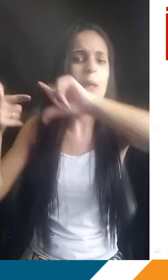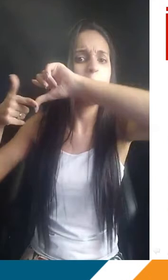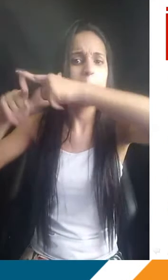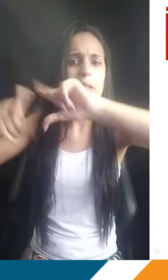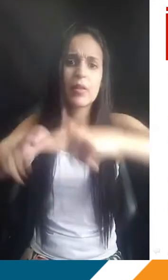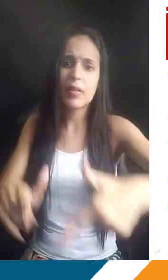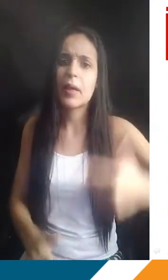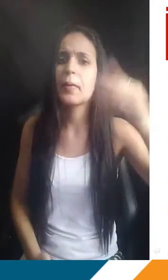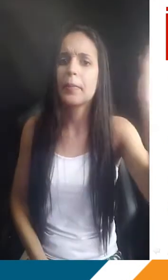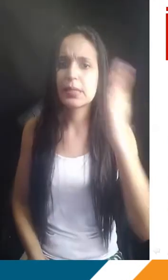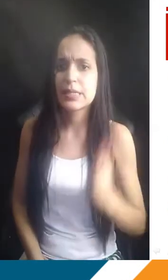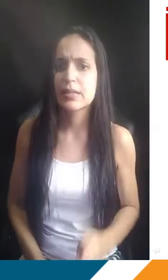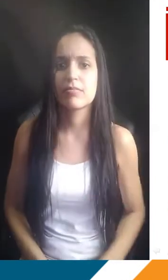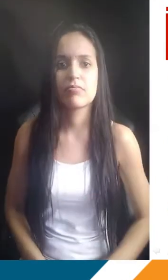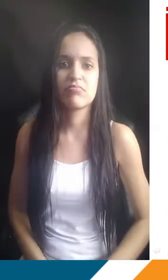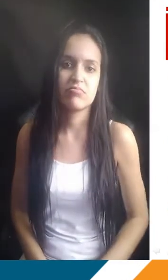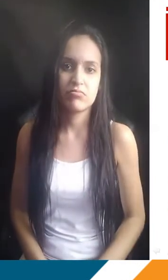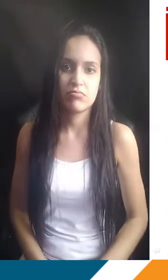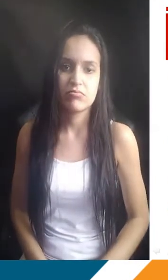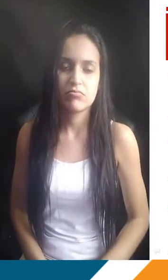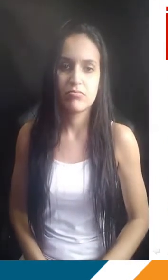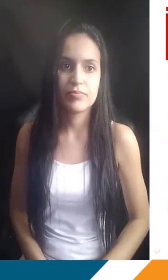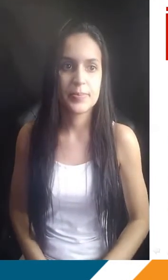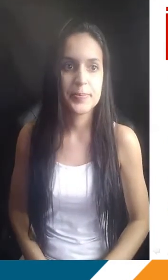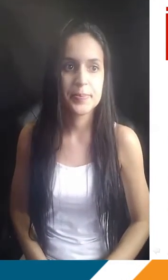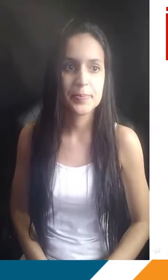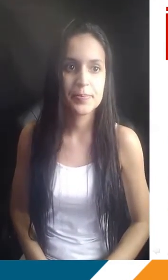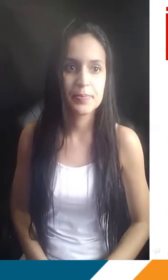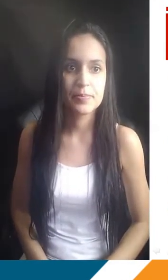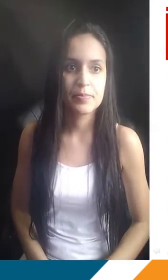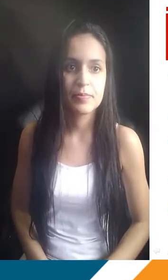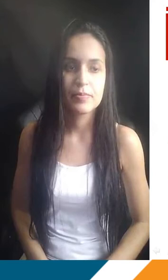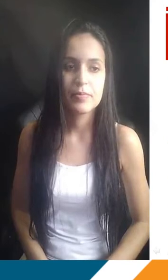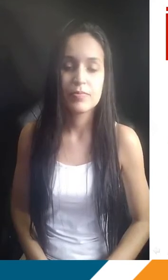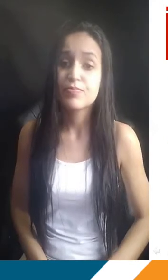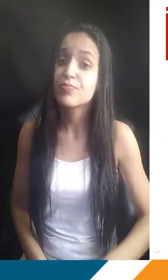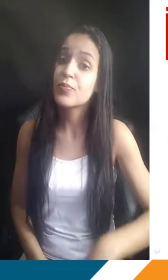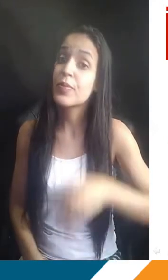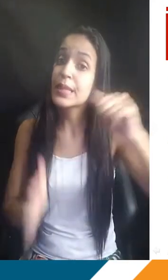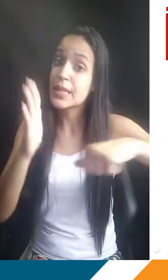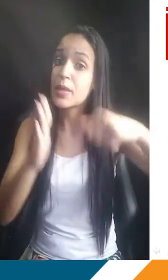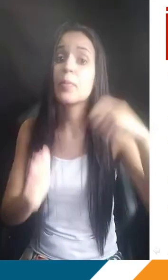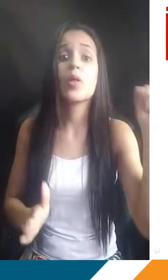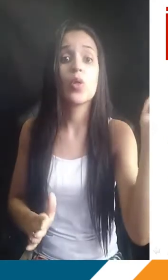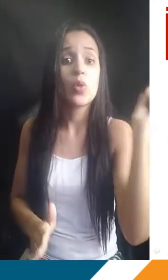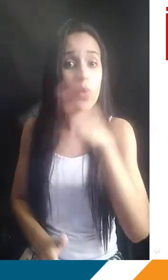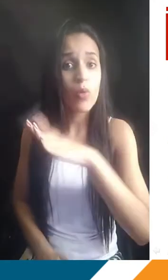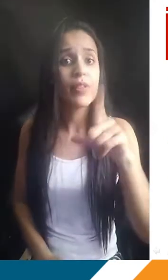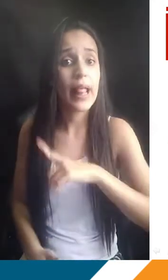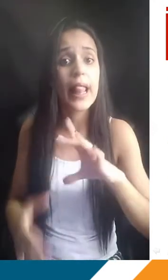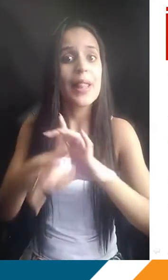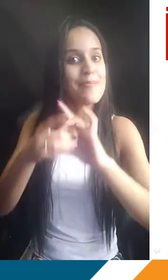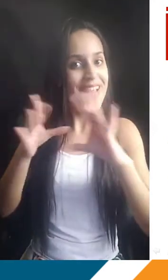características do cinema novo, essa liberdade que busca promover e surpreender os espectadores através do uso de